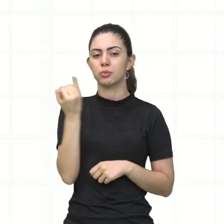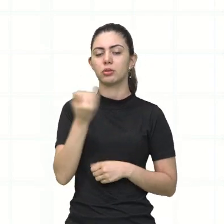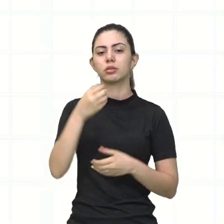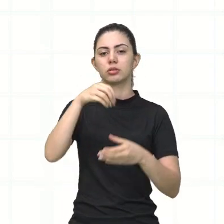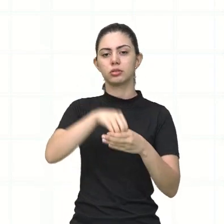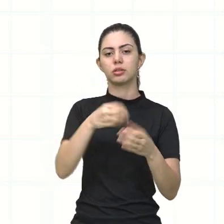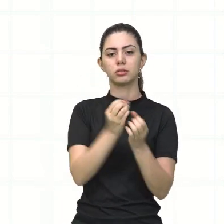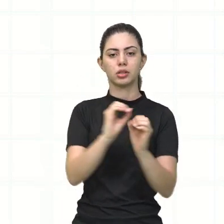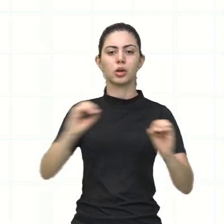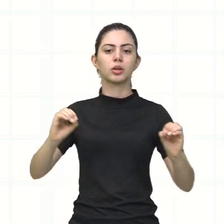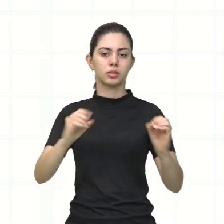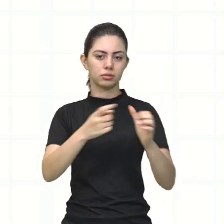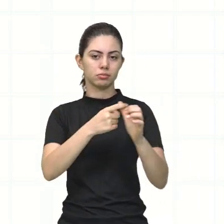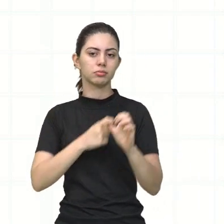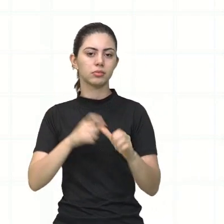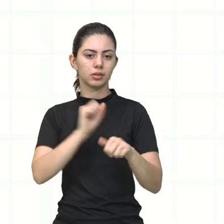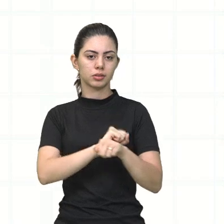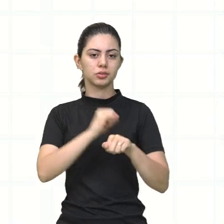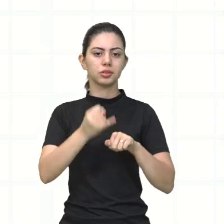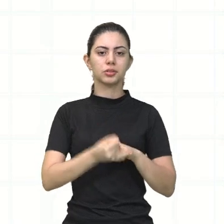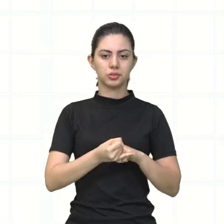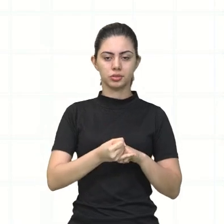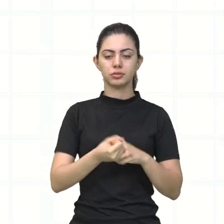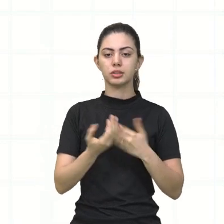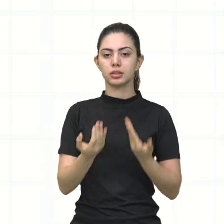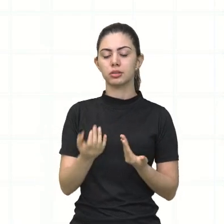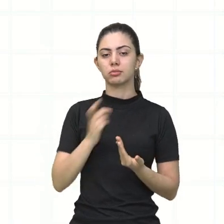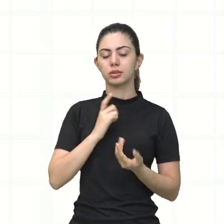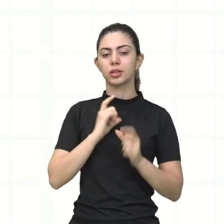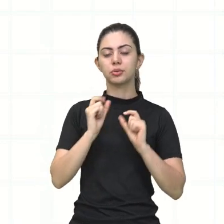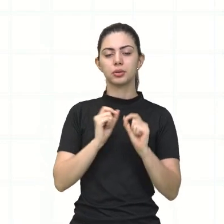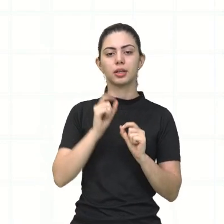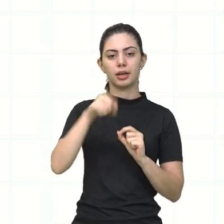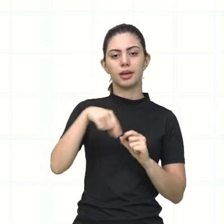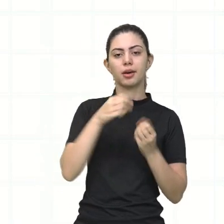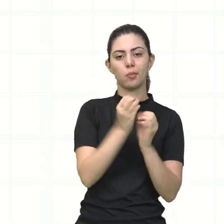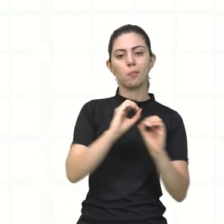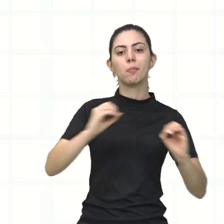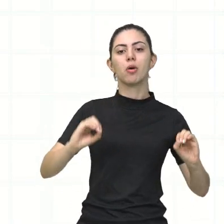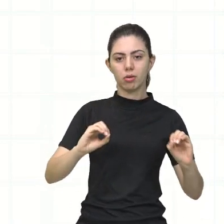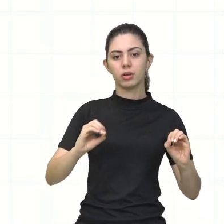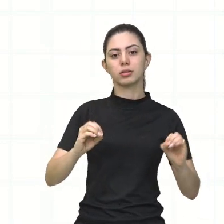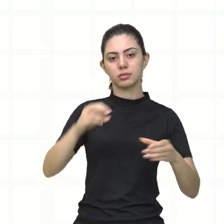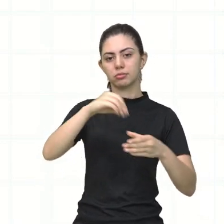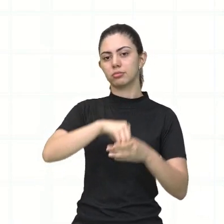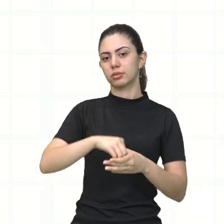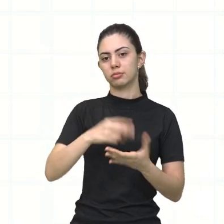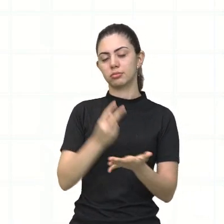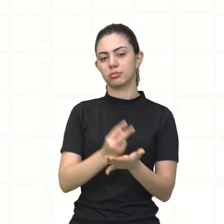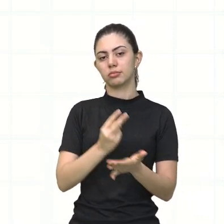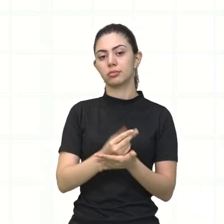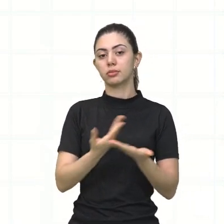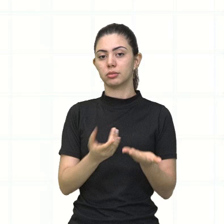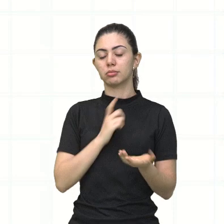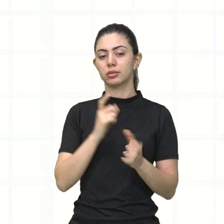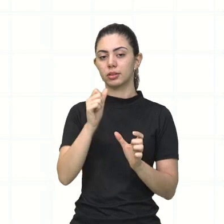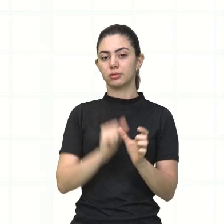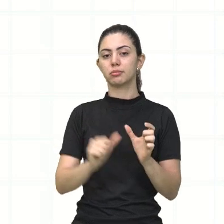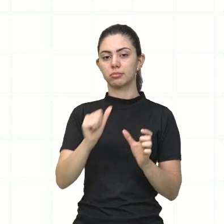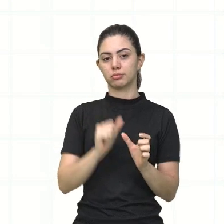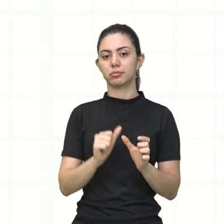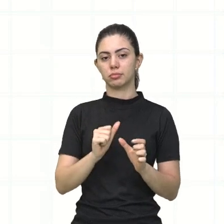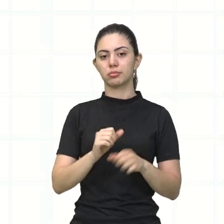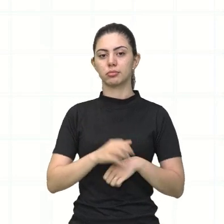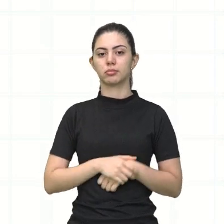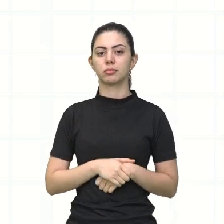pois é por meio dele que a relação entre a oração subordinada e o substantivo que ela modifica é